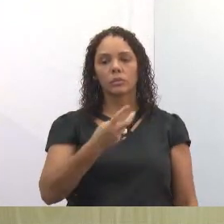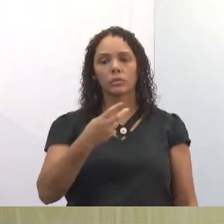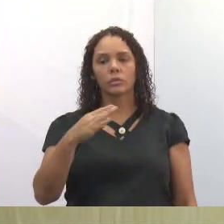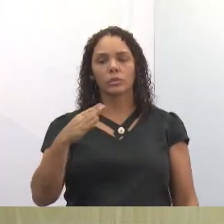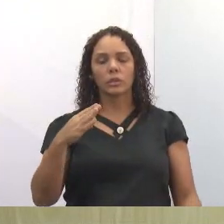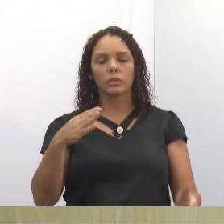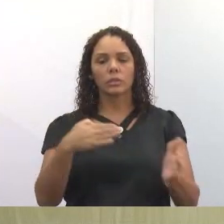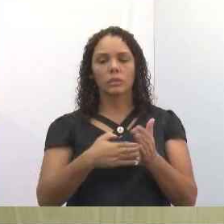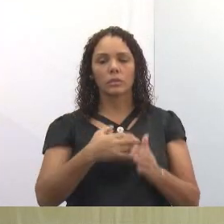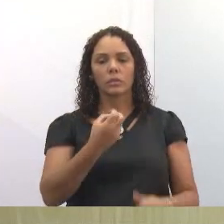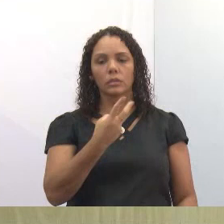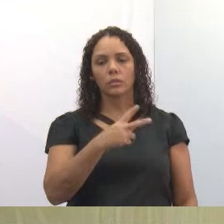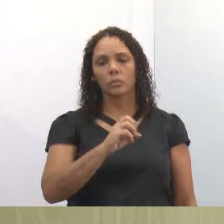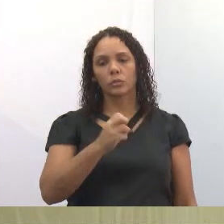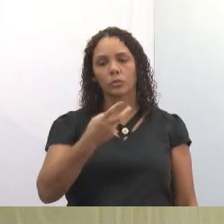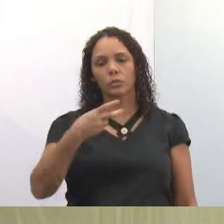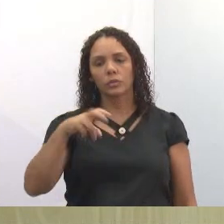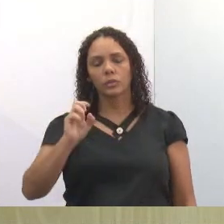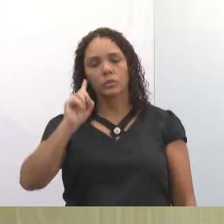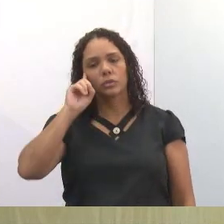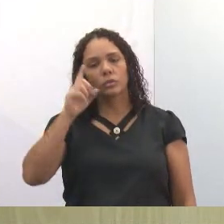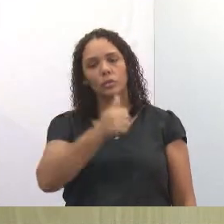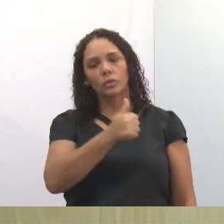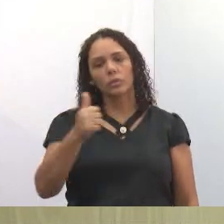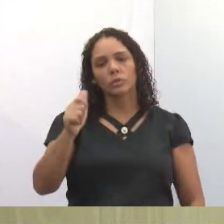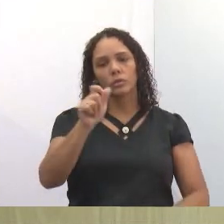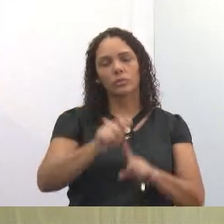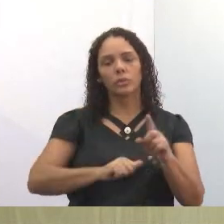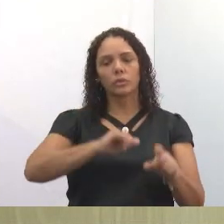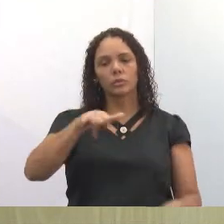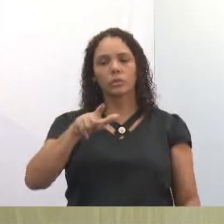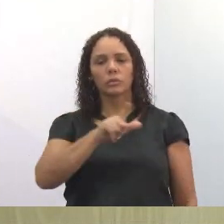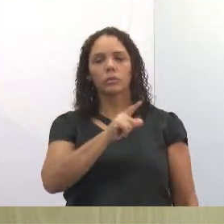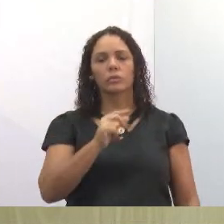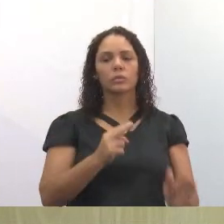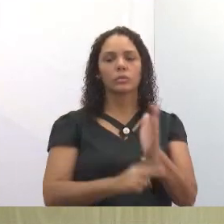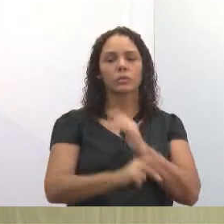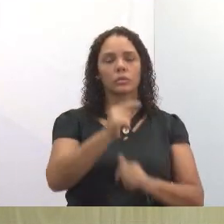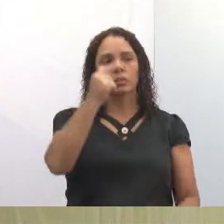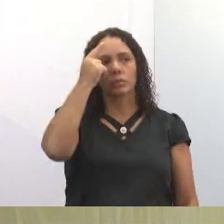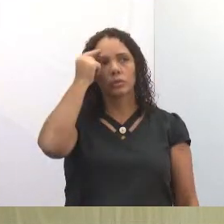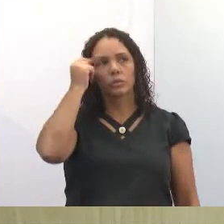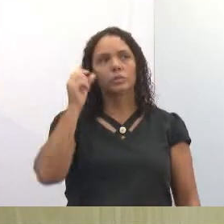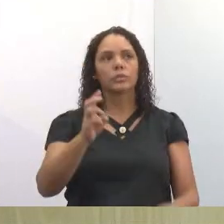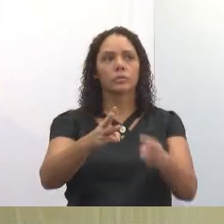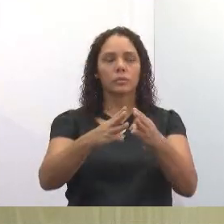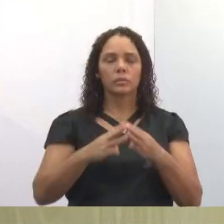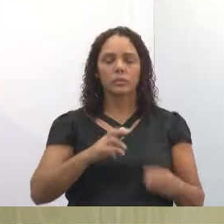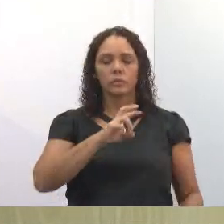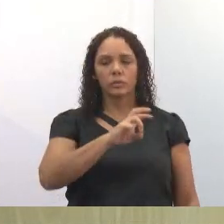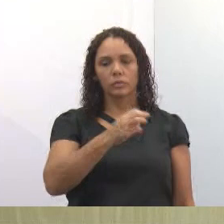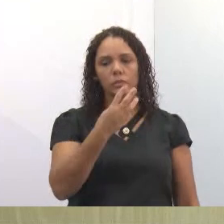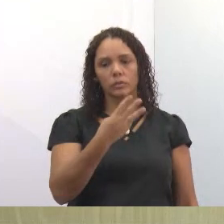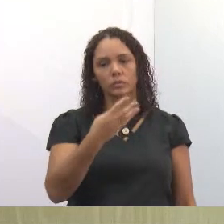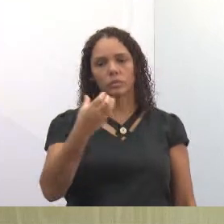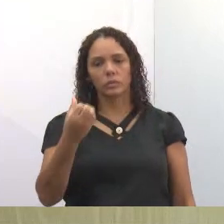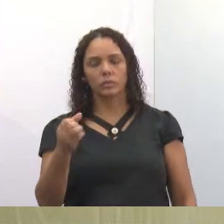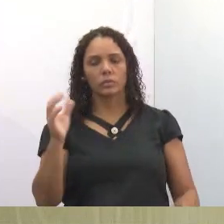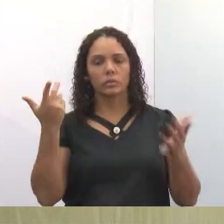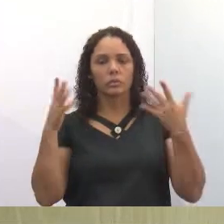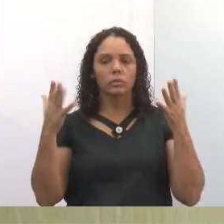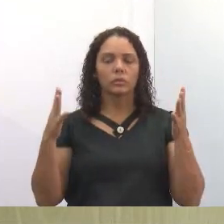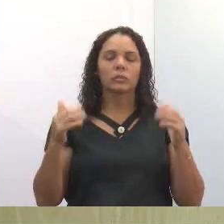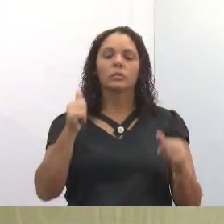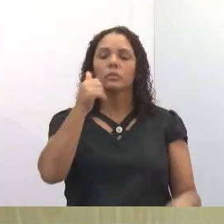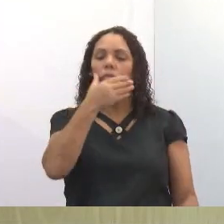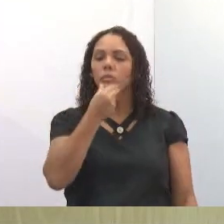2024-2025, ocorrida no dia 11 de julho. Autoria, Edgar Sasaki. Moção 536. Moção congratulatória ao senhor